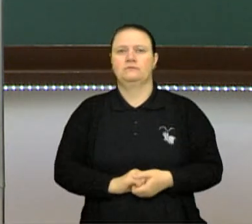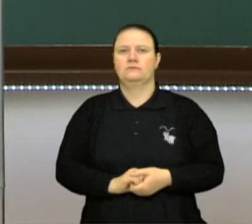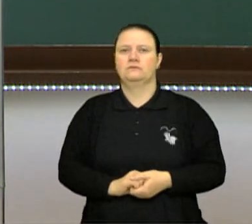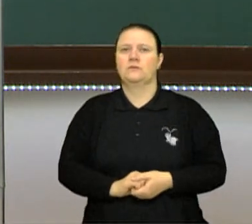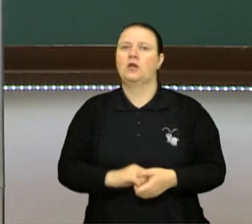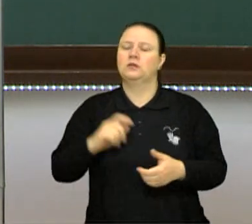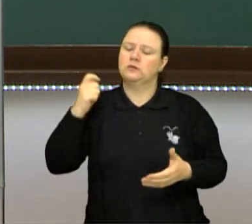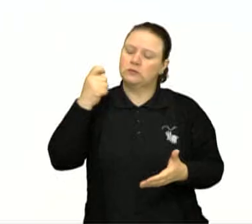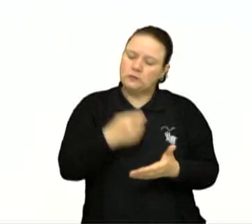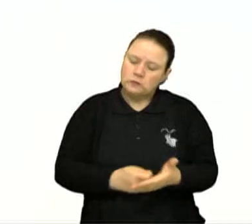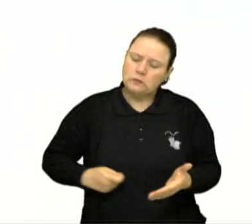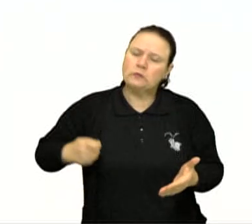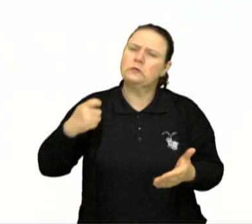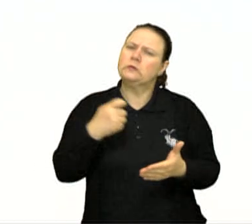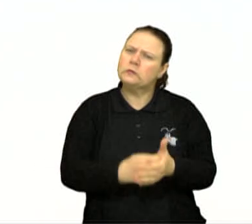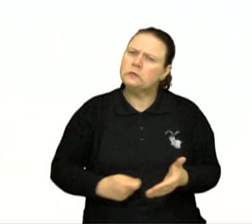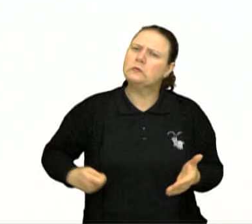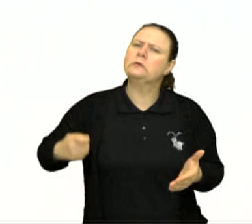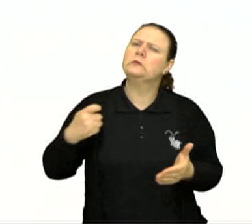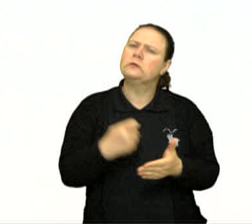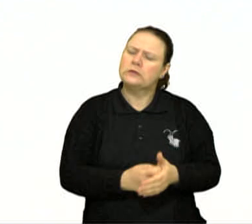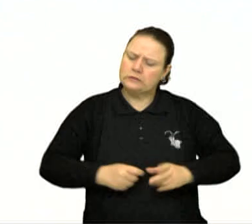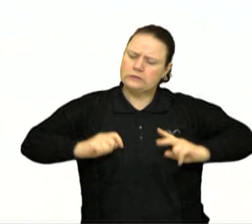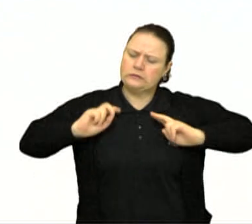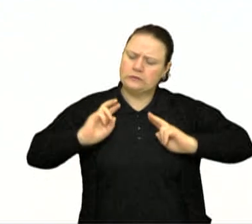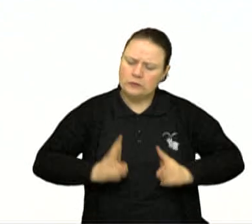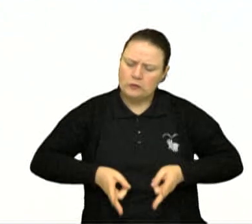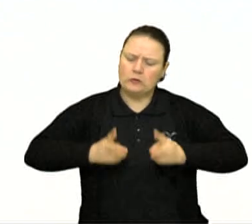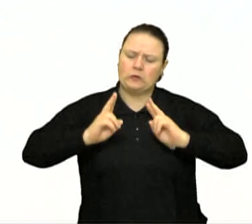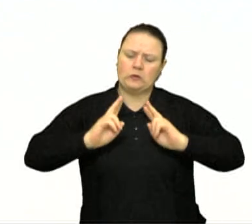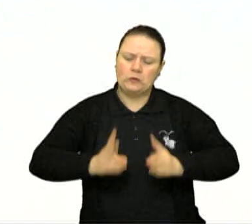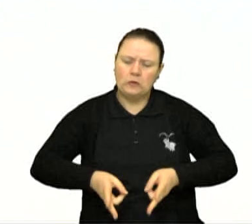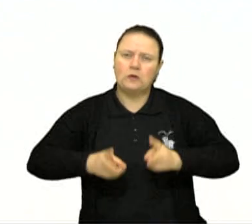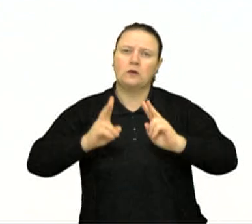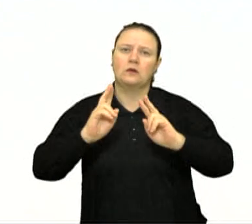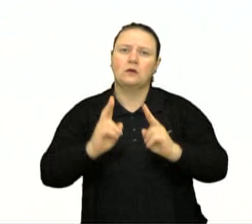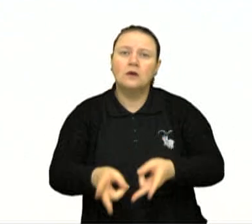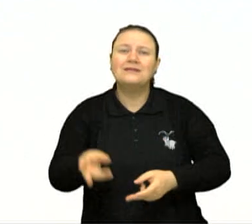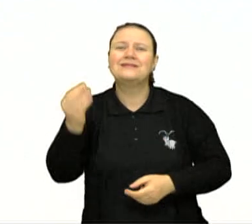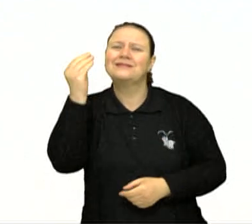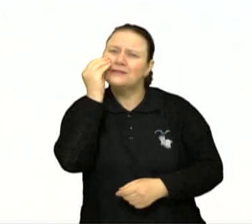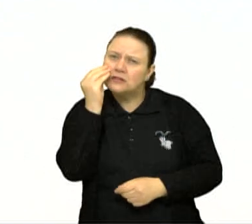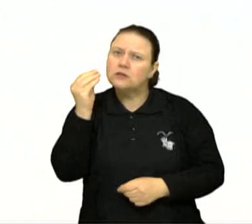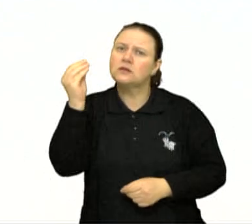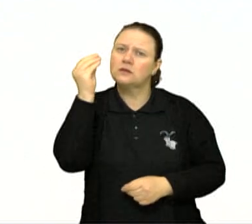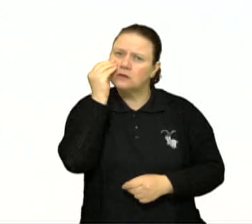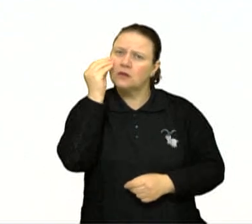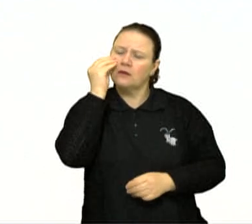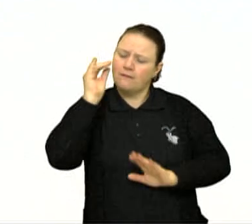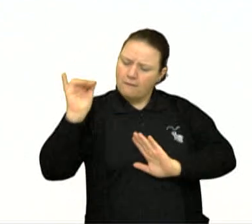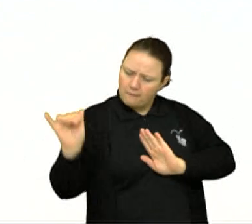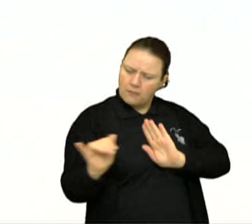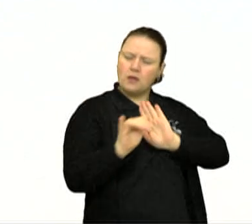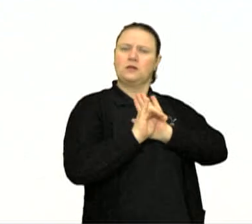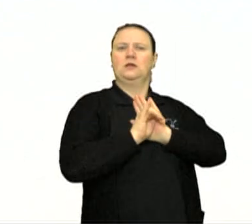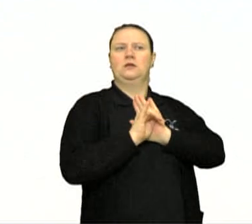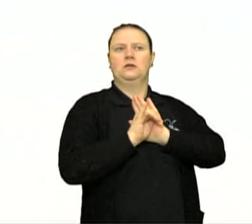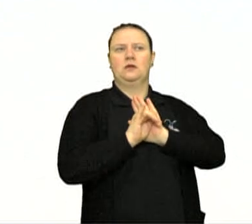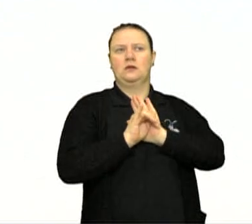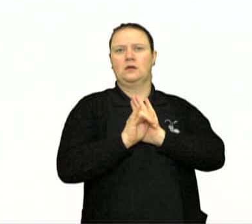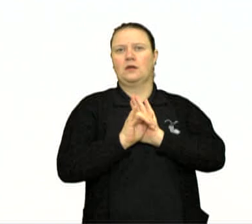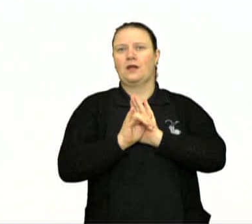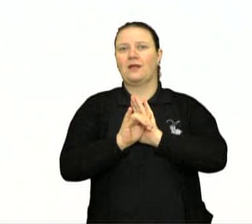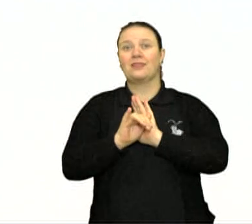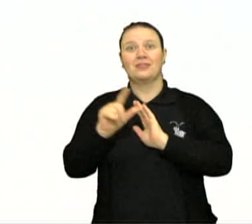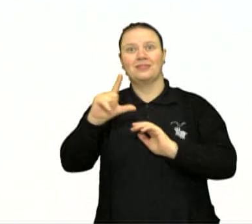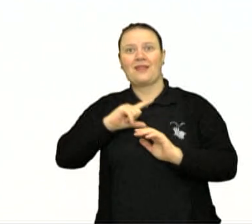continuam lutando, eles continuam tentando estabelecer um resgate tradicional da sua identificação, comemoram